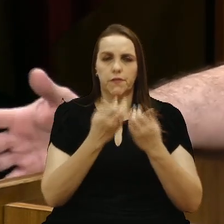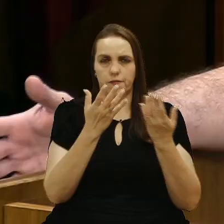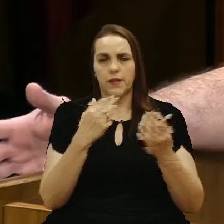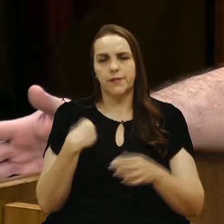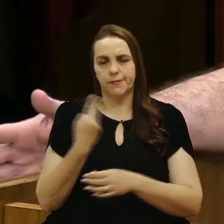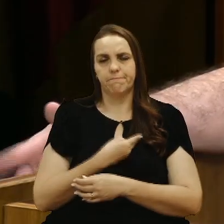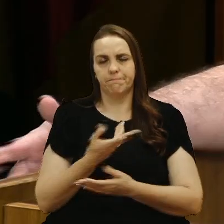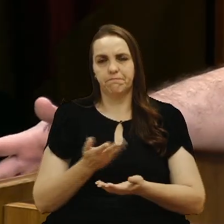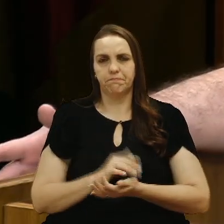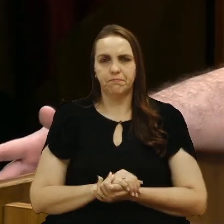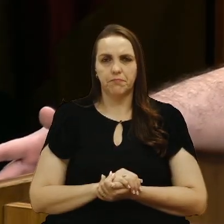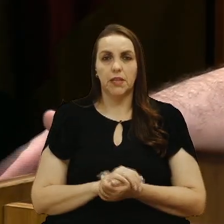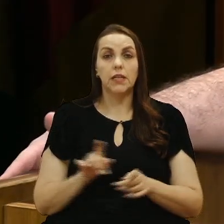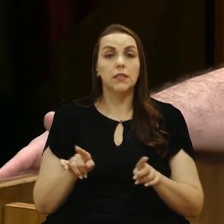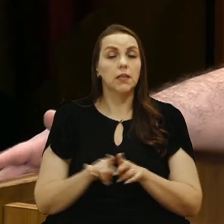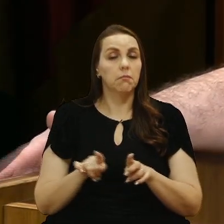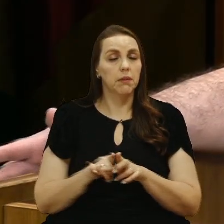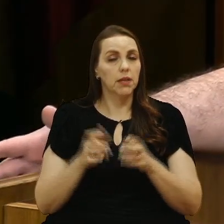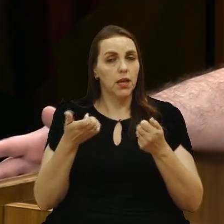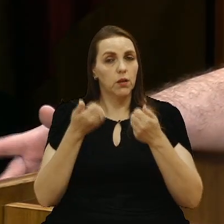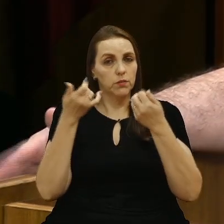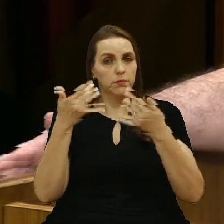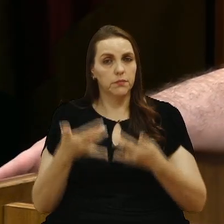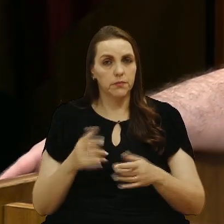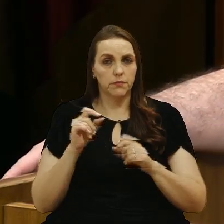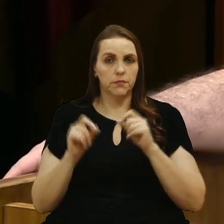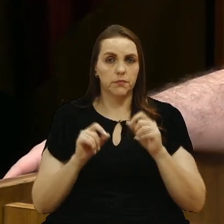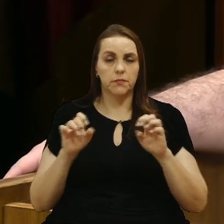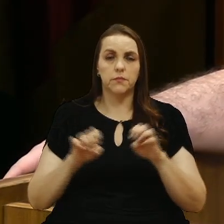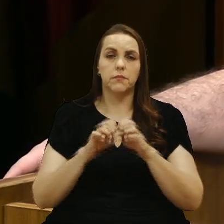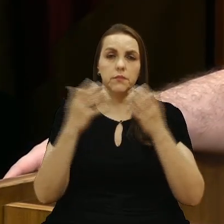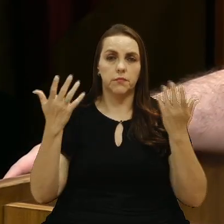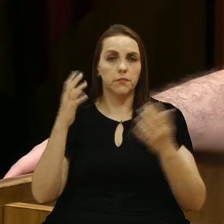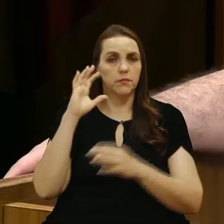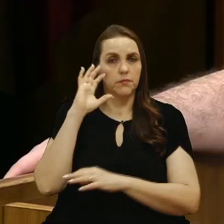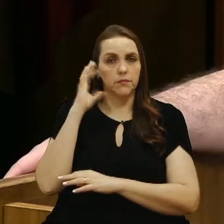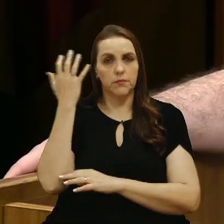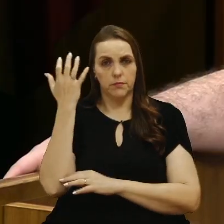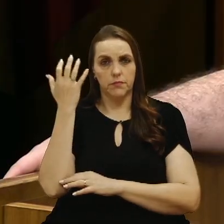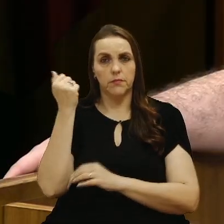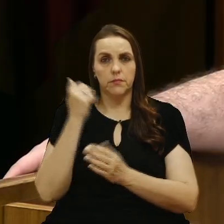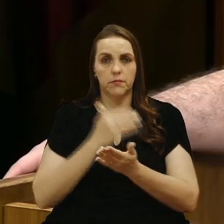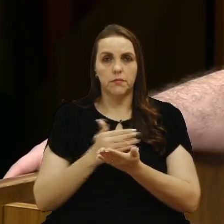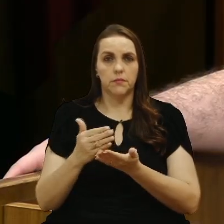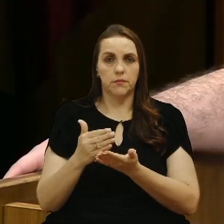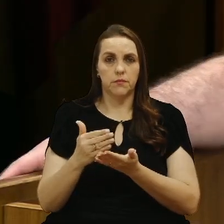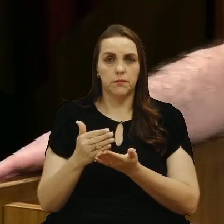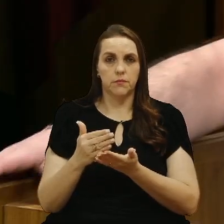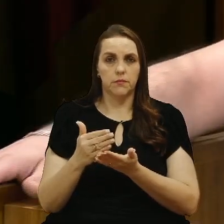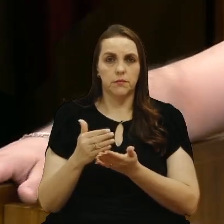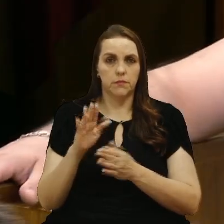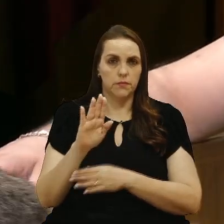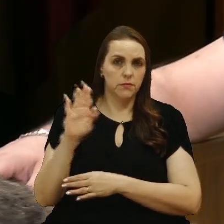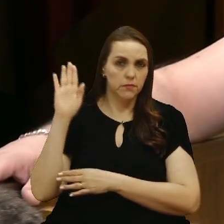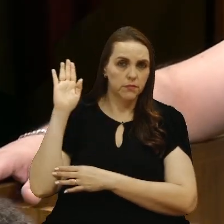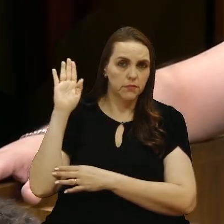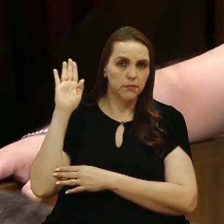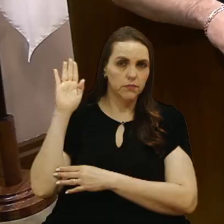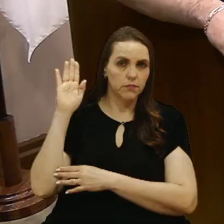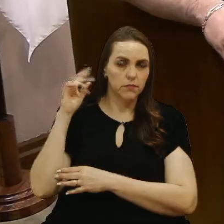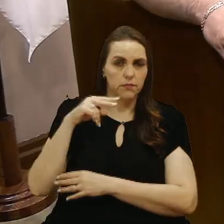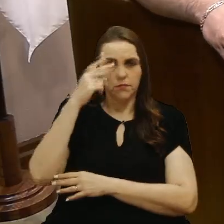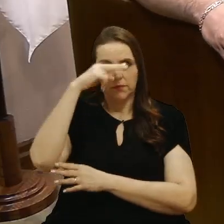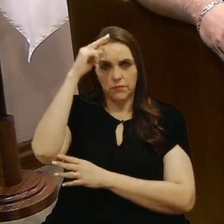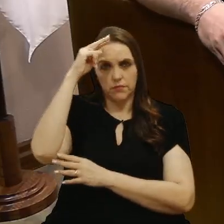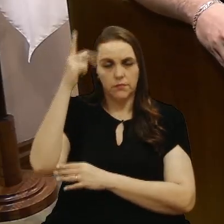festa. Também quero ressaltar aqui um evento que está acontecendo, começou agora... Concede uma parte, vereador? Claro, pode. Antes de Vossa